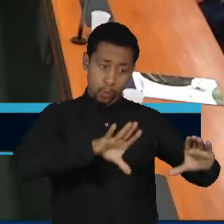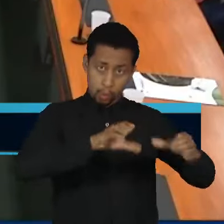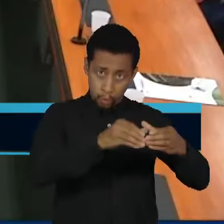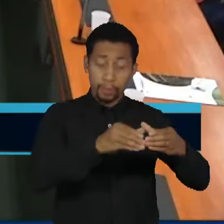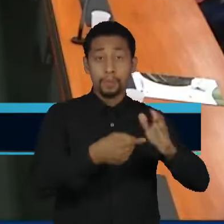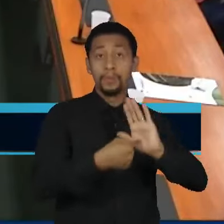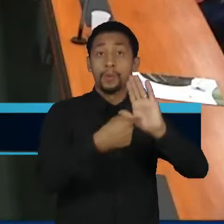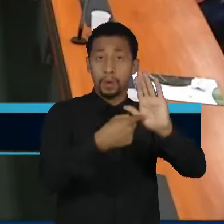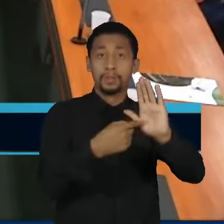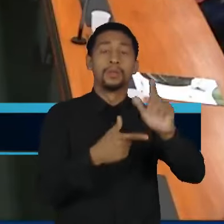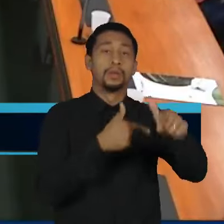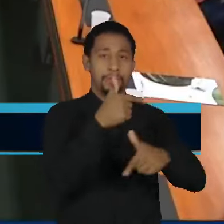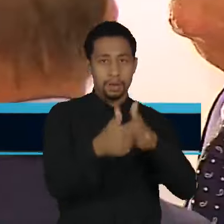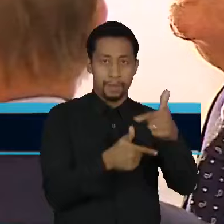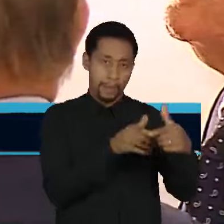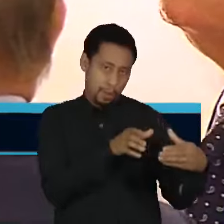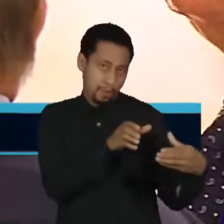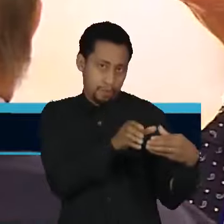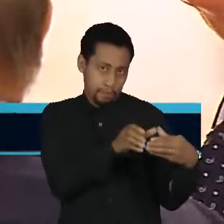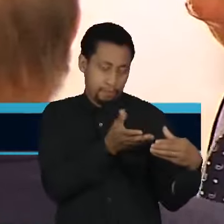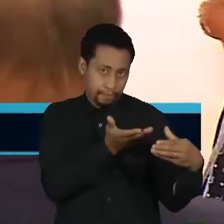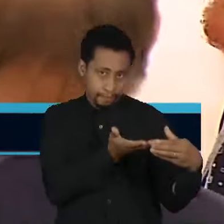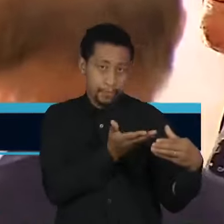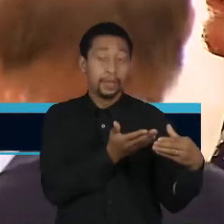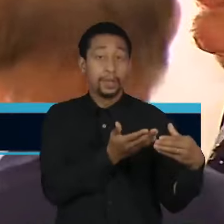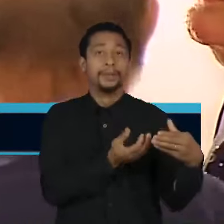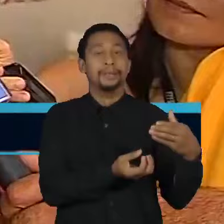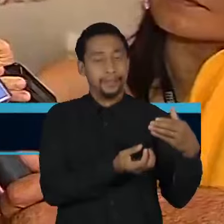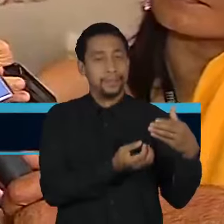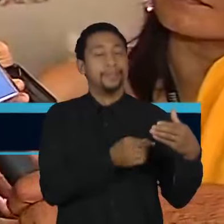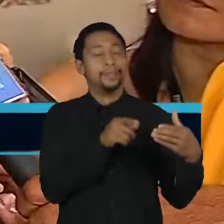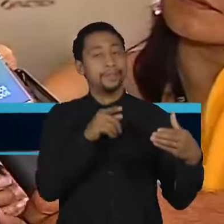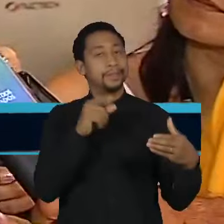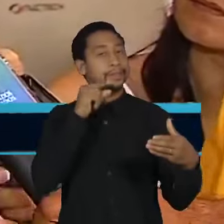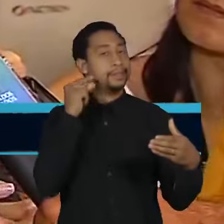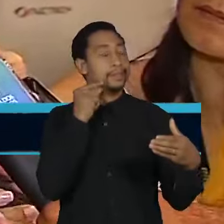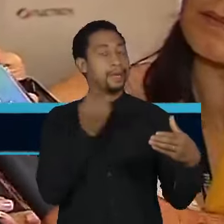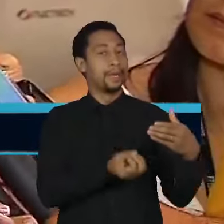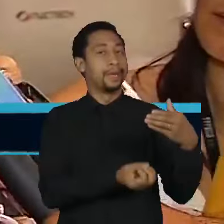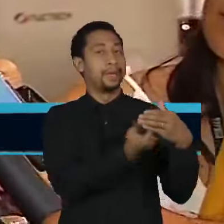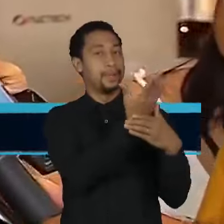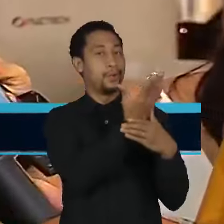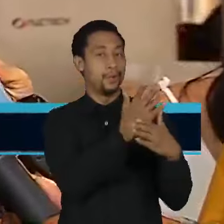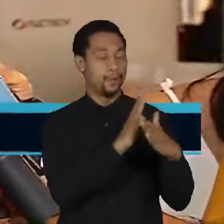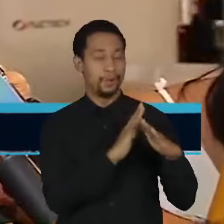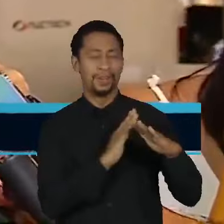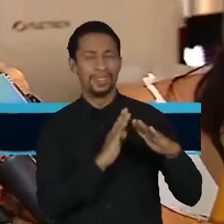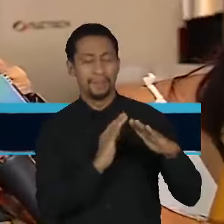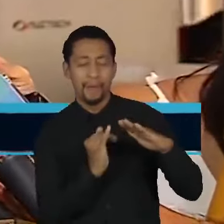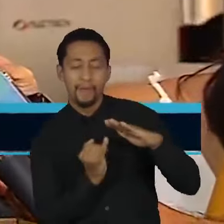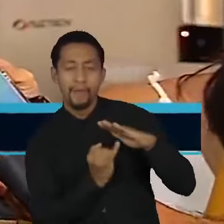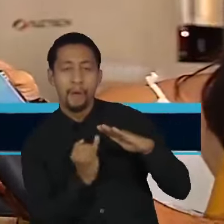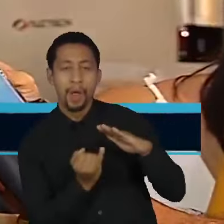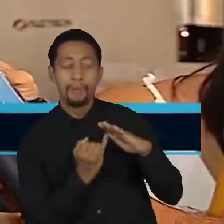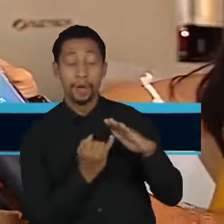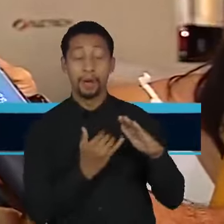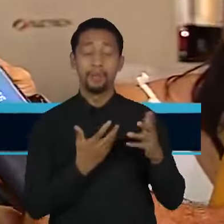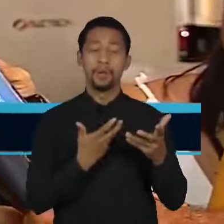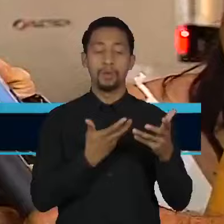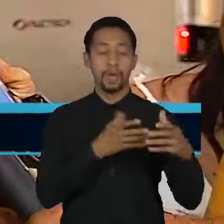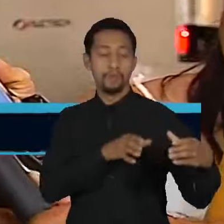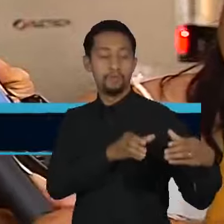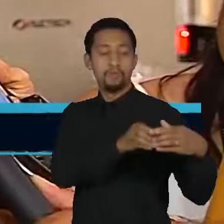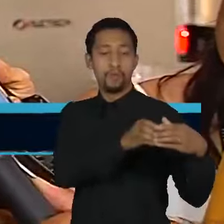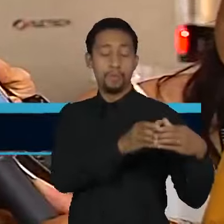de trabalho inovação criada informalmente por Artur Lira com o objetivo de dar segundo ele celeridade a